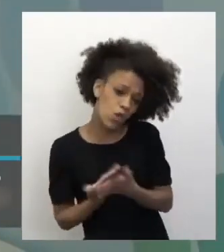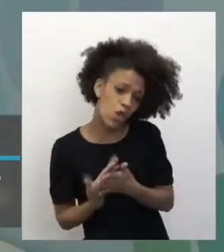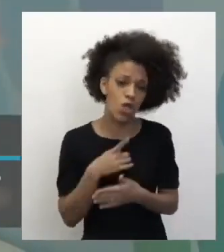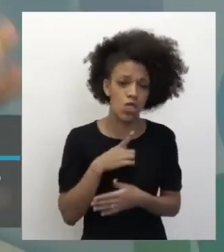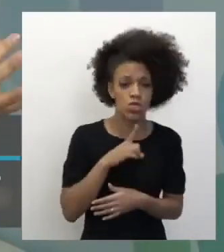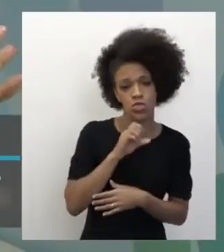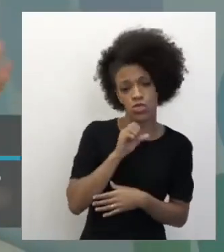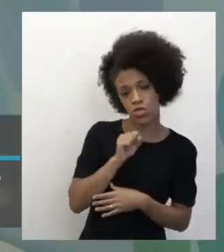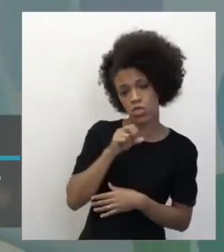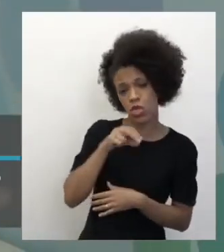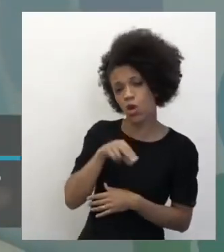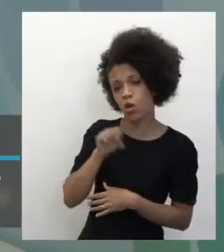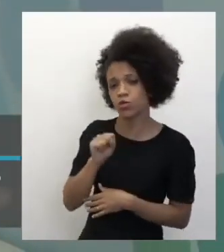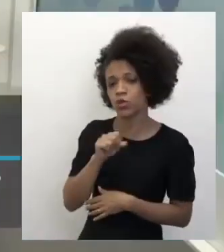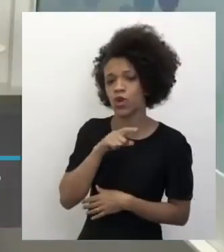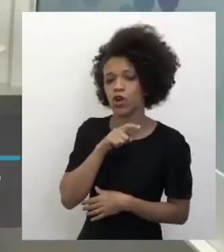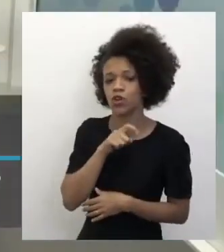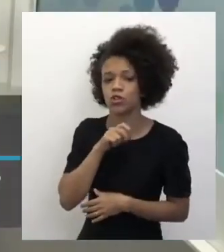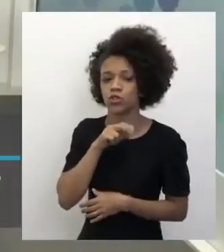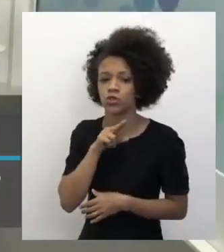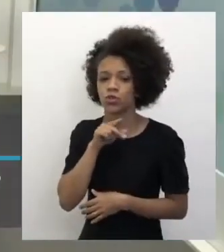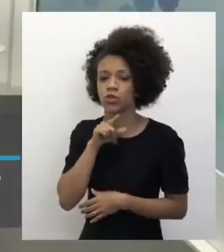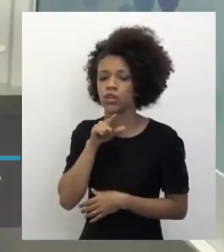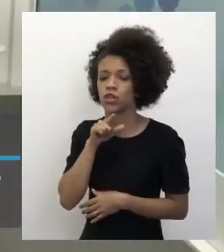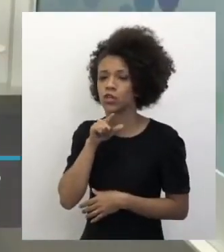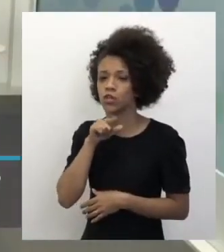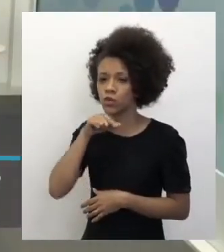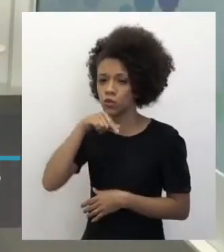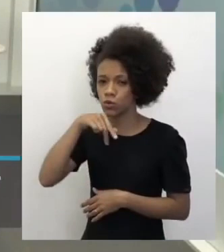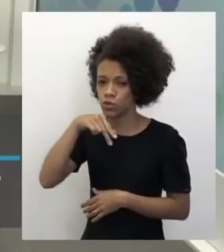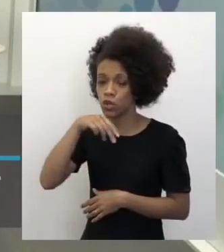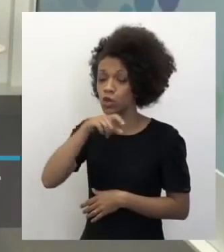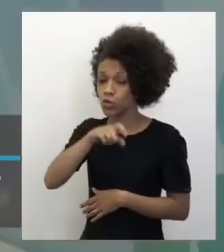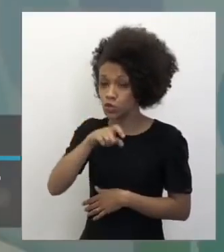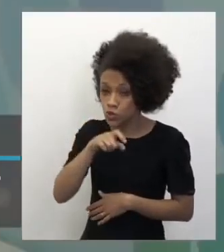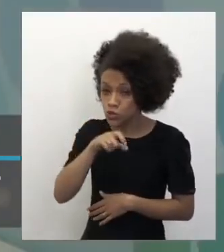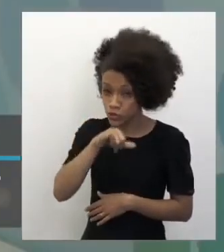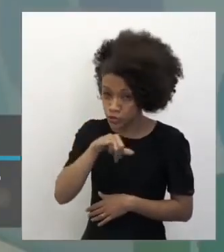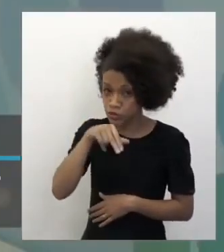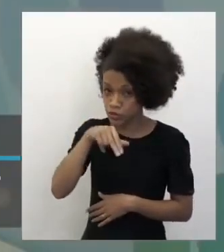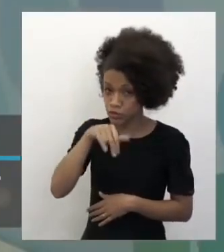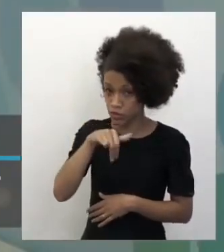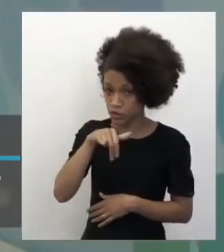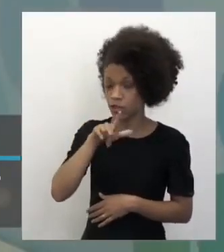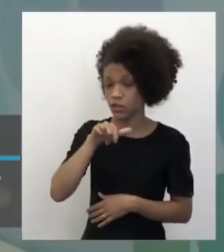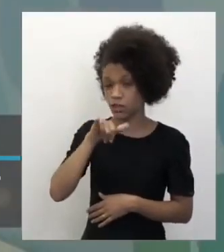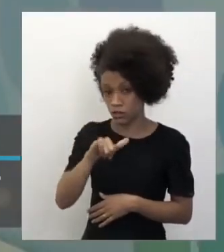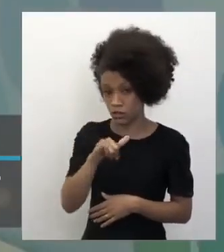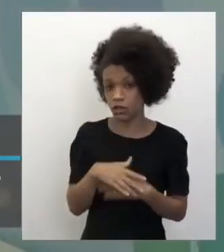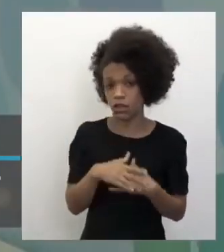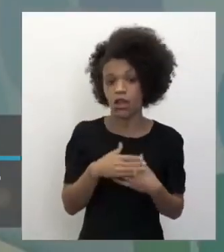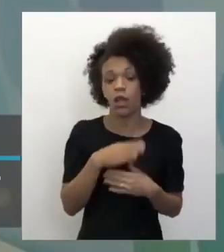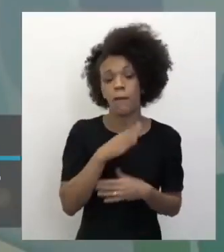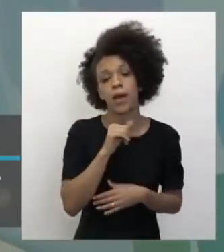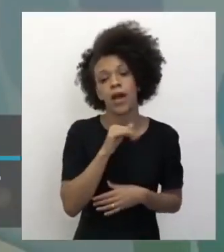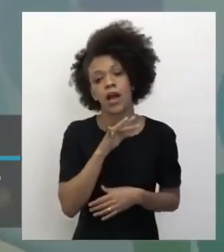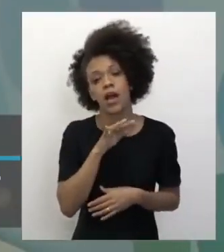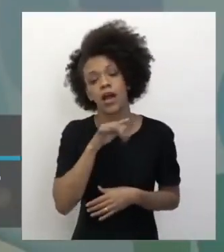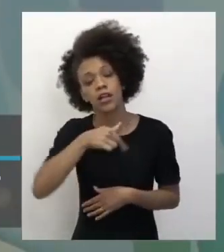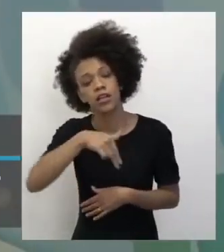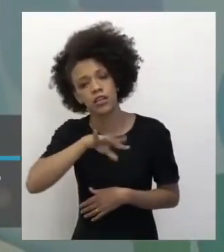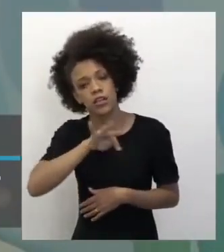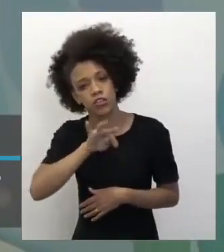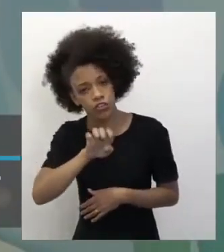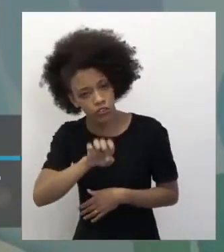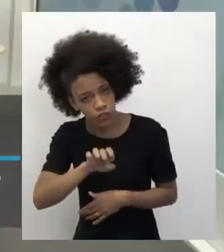e Chenuli. Eu falei certo? Chenuli. Aí, assim, Bakhtin, a gente fala muito também,